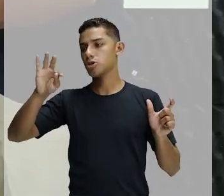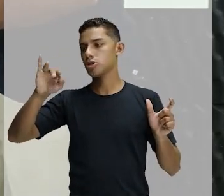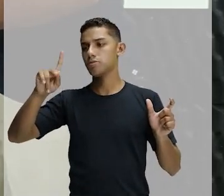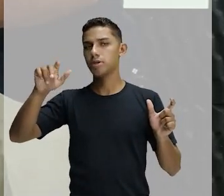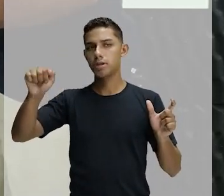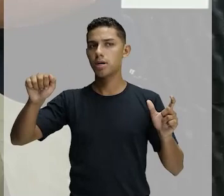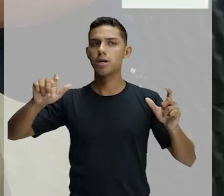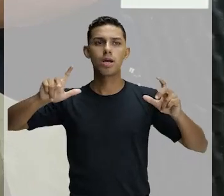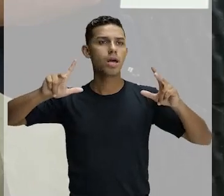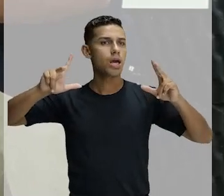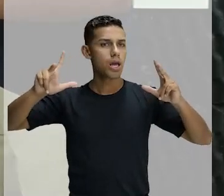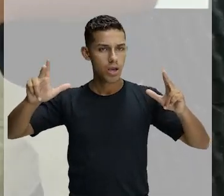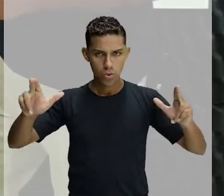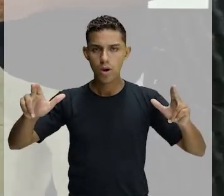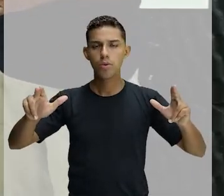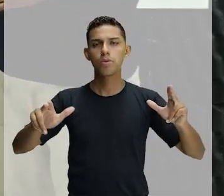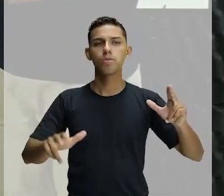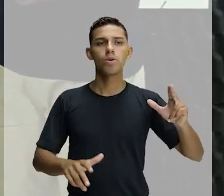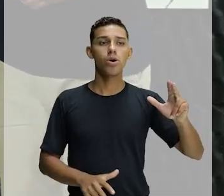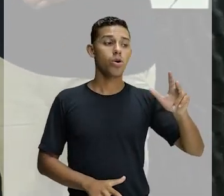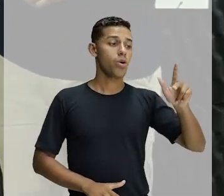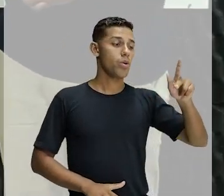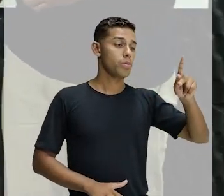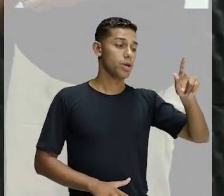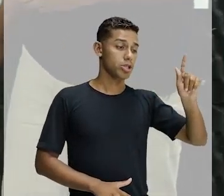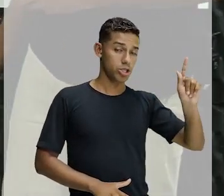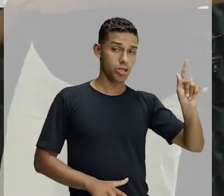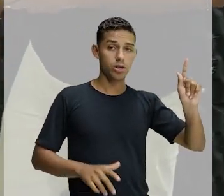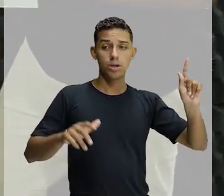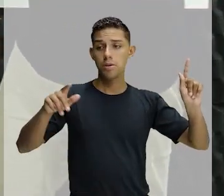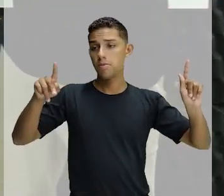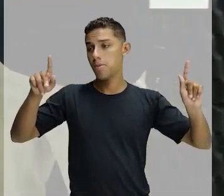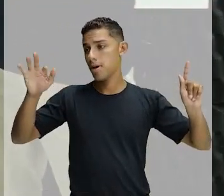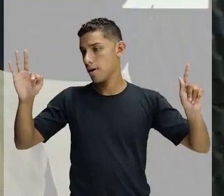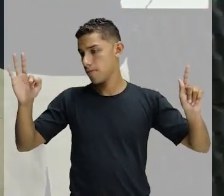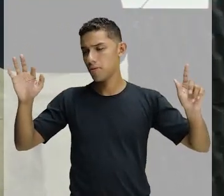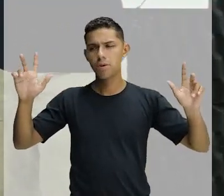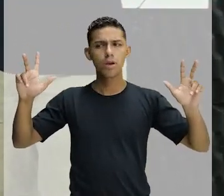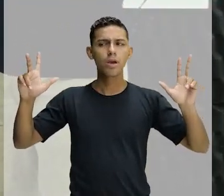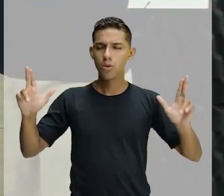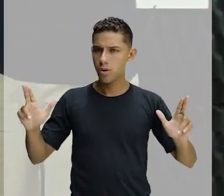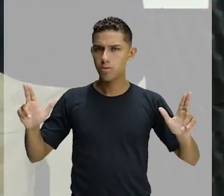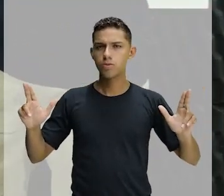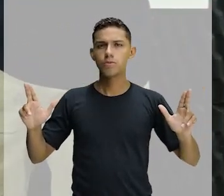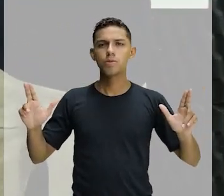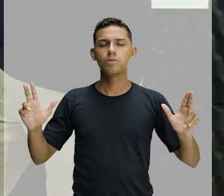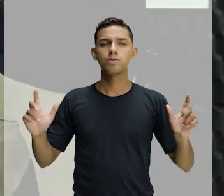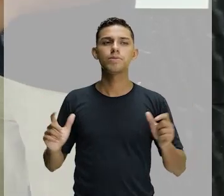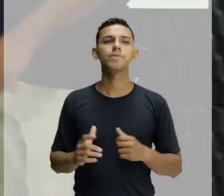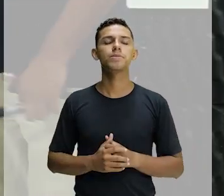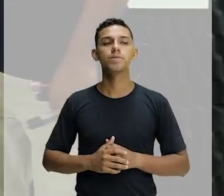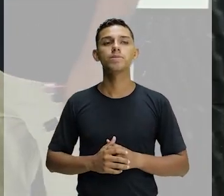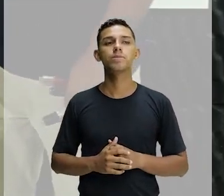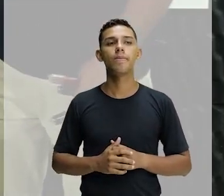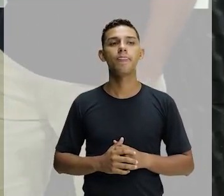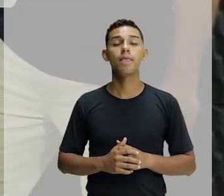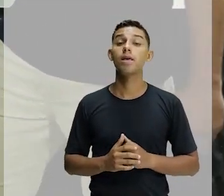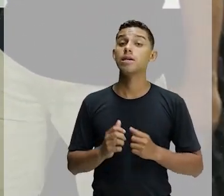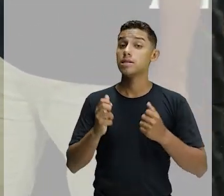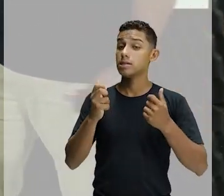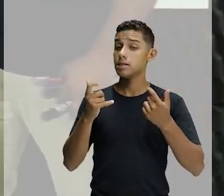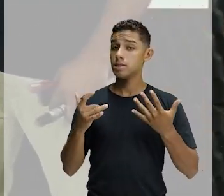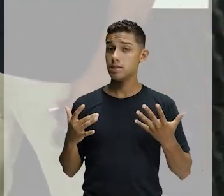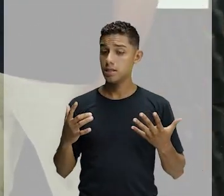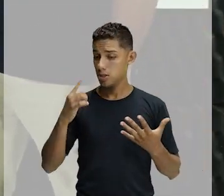proporção fenotípica. Certo, pessoal? Se eu estivesse falando de dominância completa, aí na